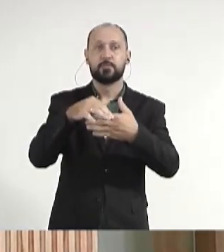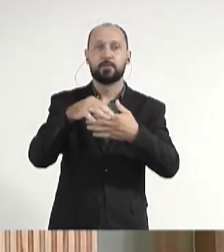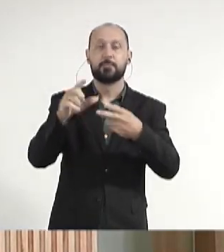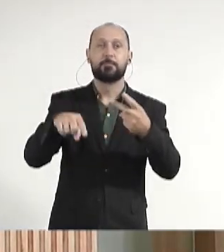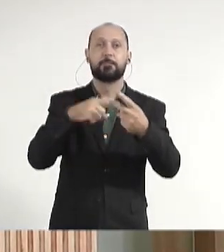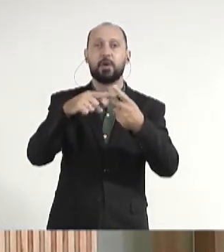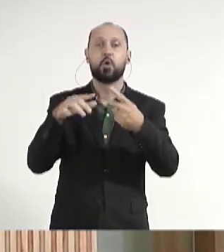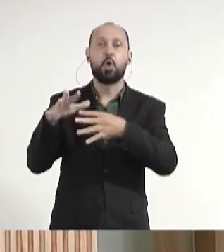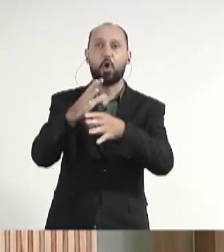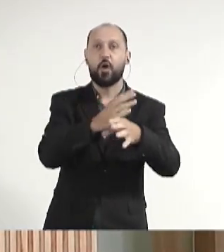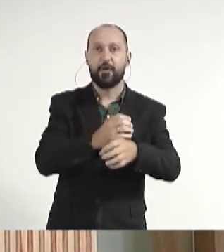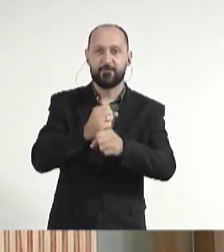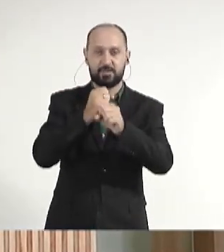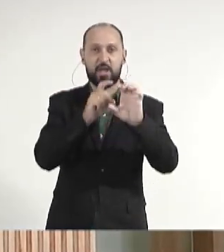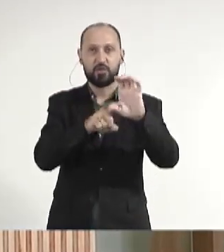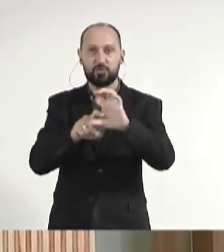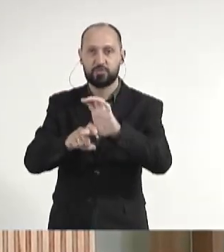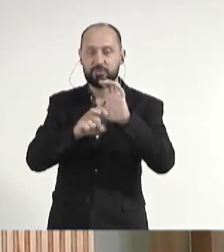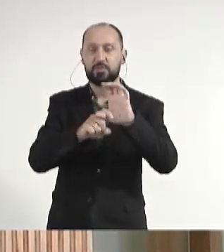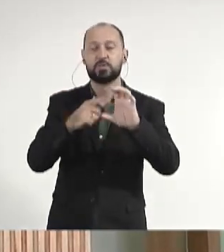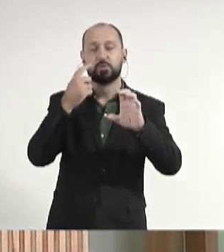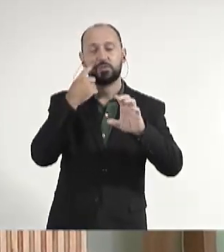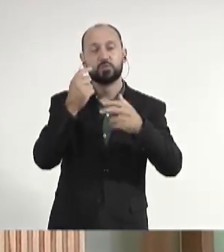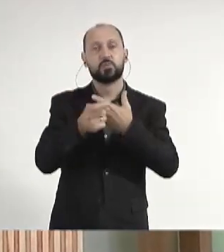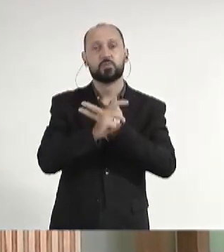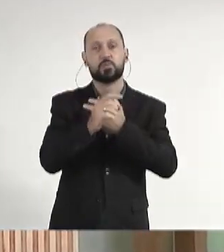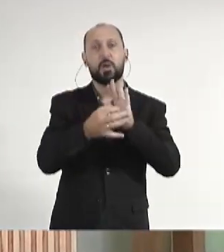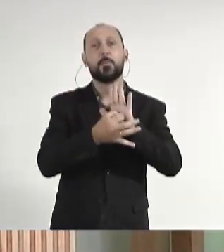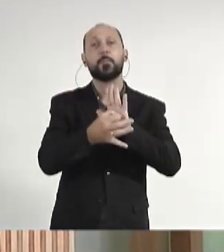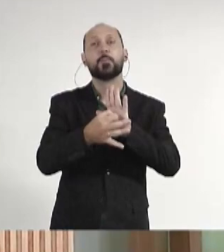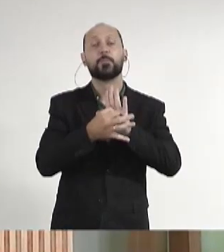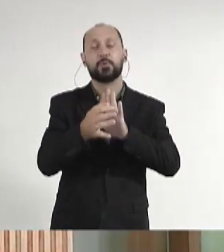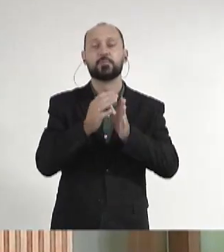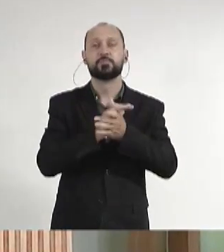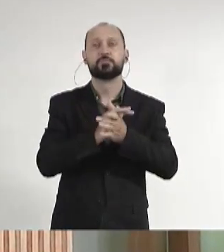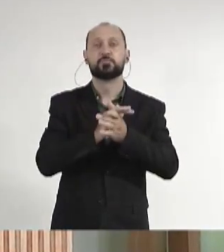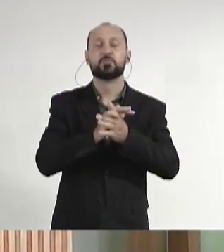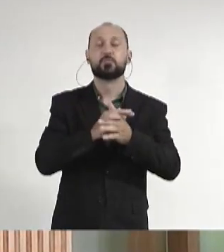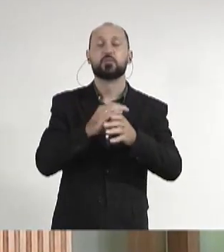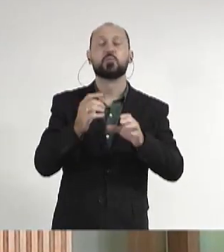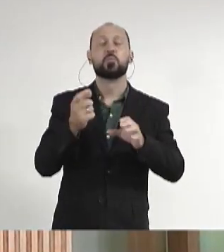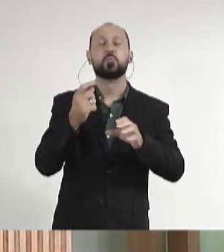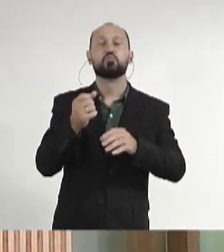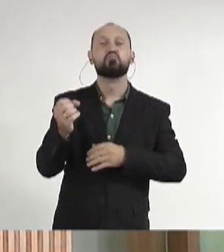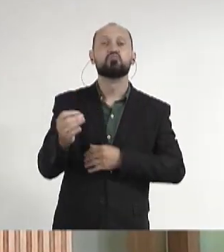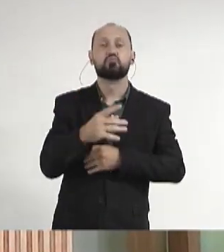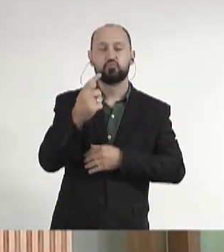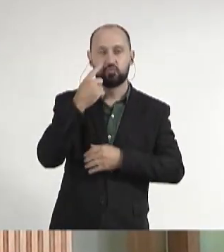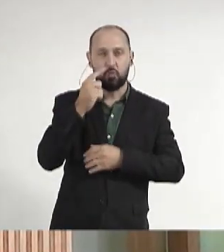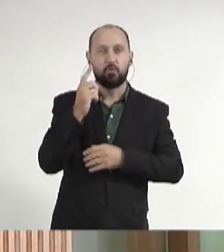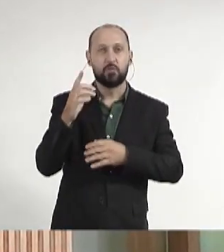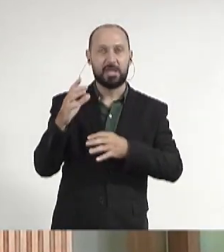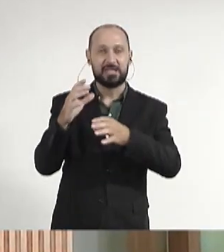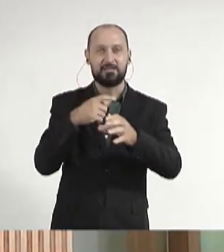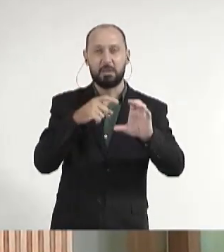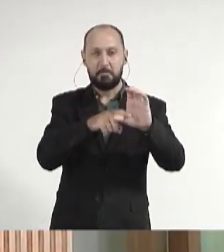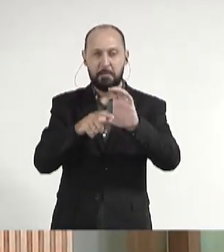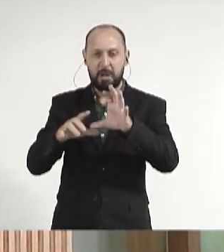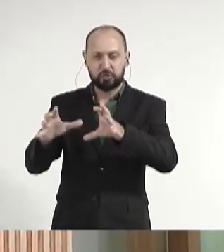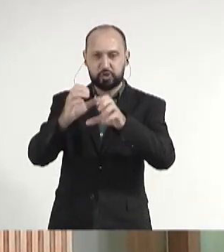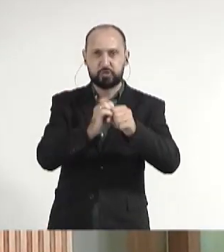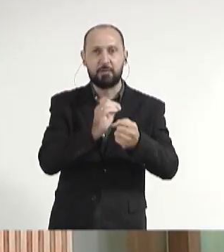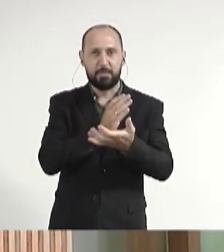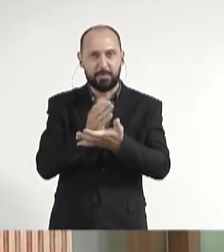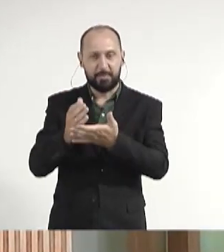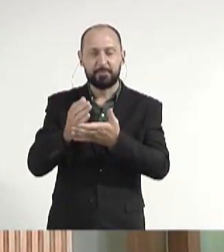próximo refis, né? O Poder Executivo então propondo mais um refis, essa matéria que deve tramitar com acordo de